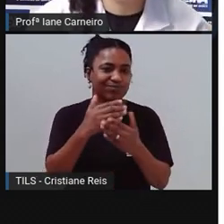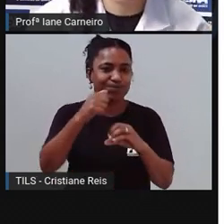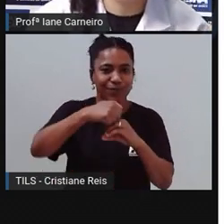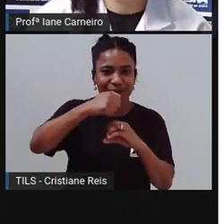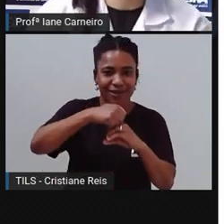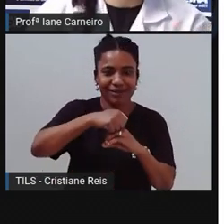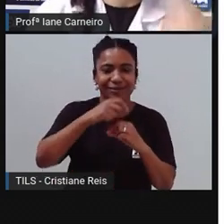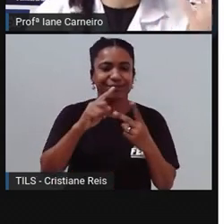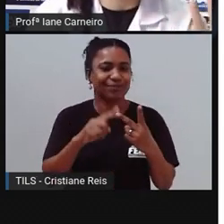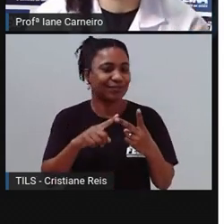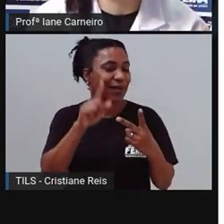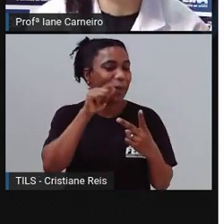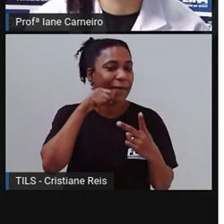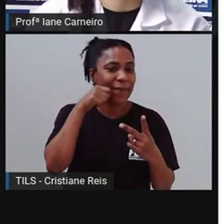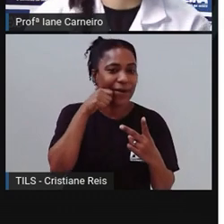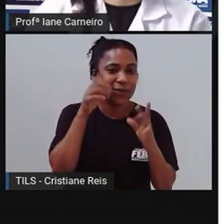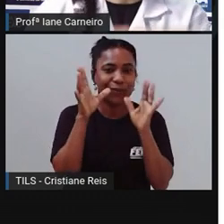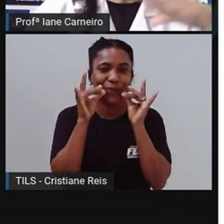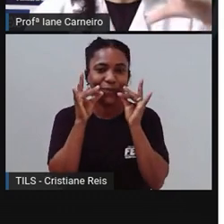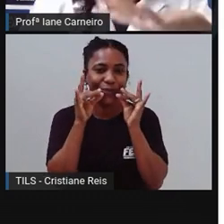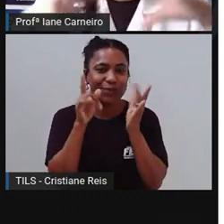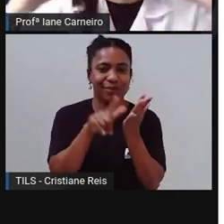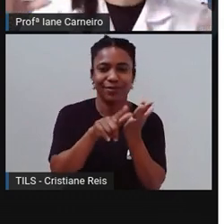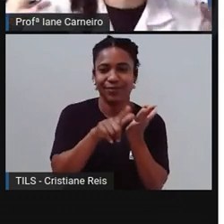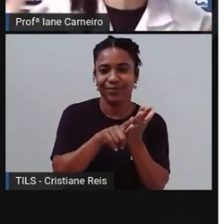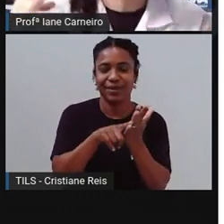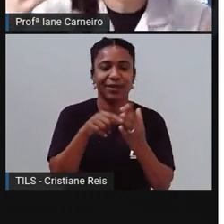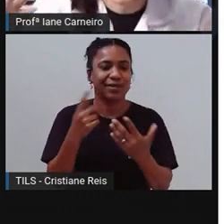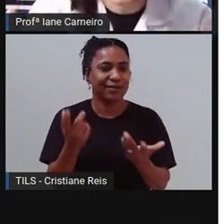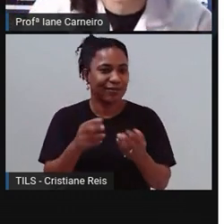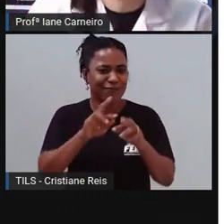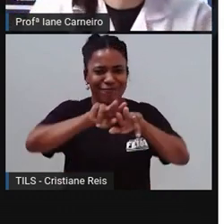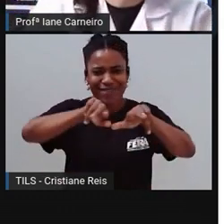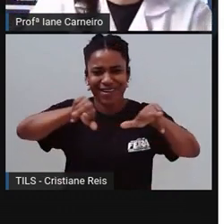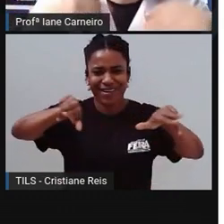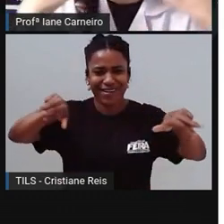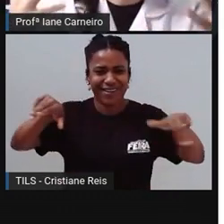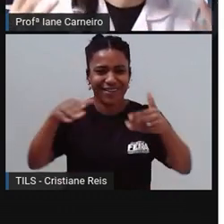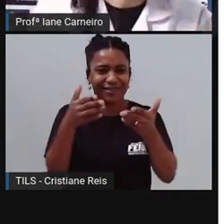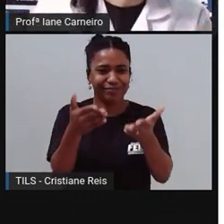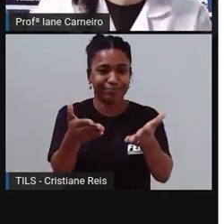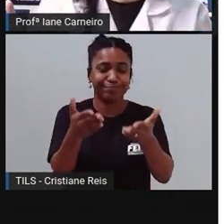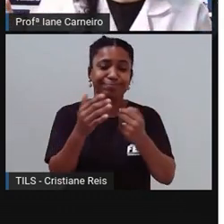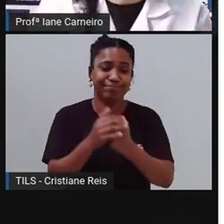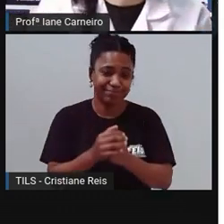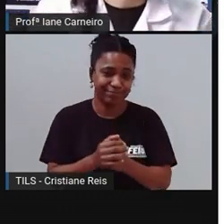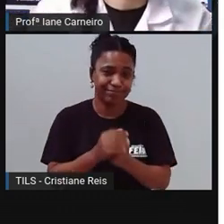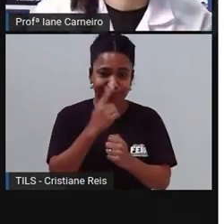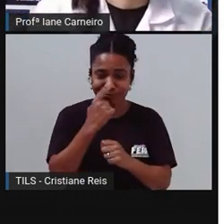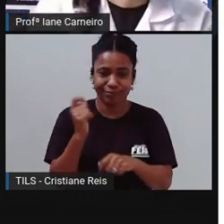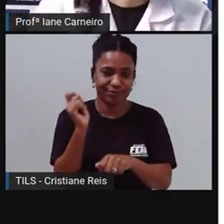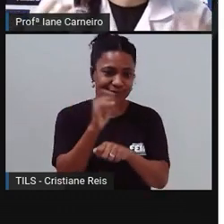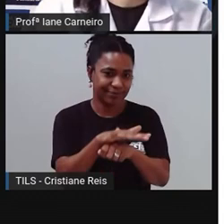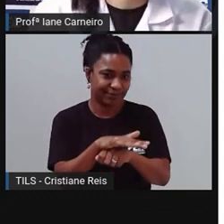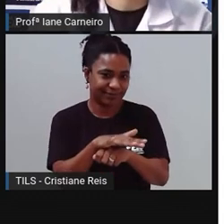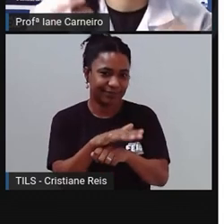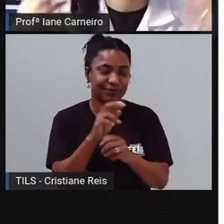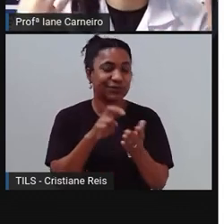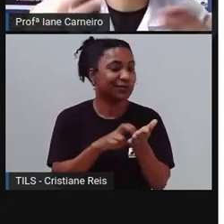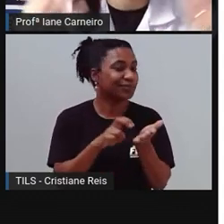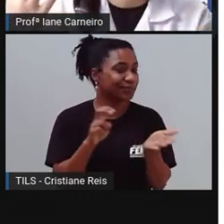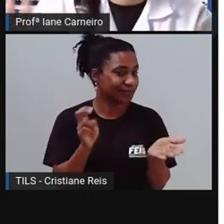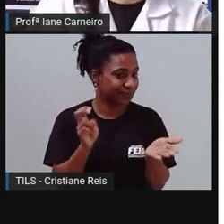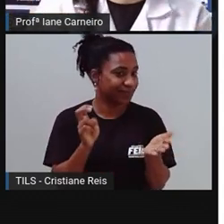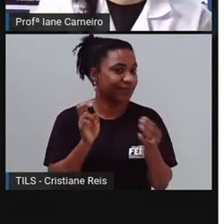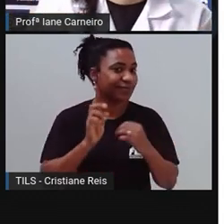embalagem do pão, a casca da banana. O tanto de coisas, né, que a gente não vai utilizar mais. E aí, como é que a